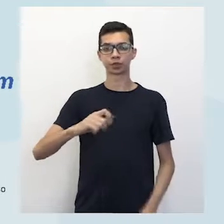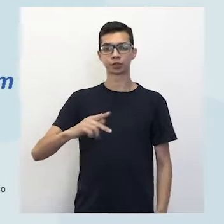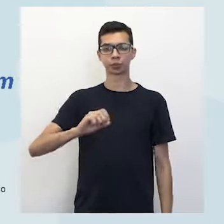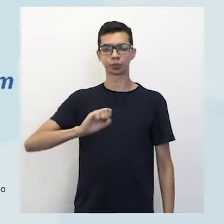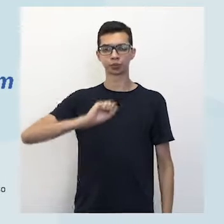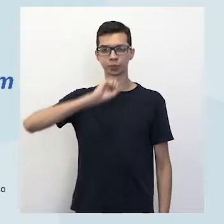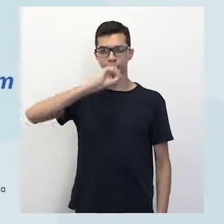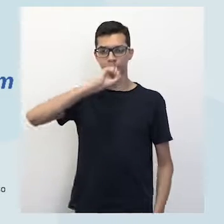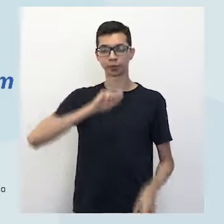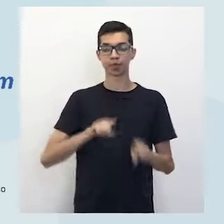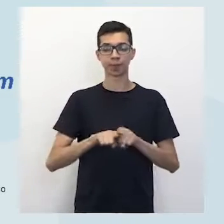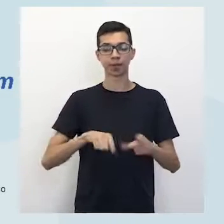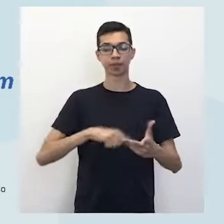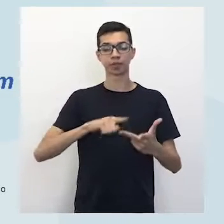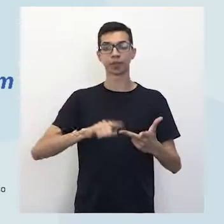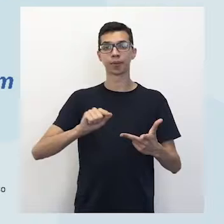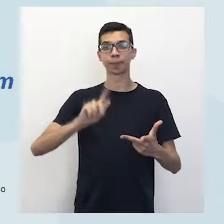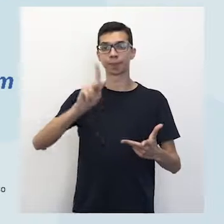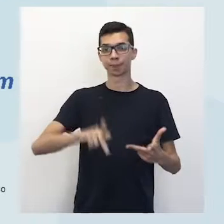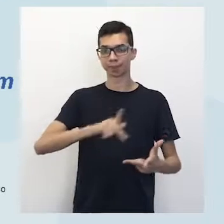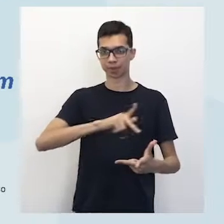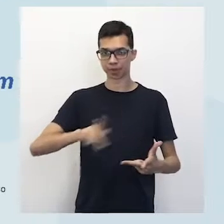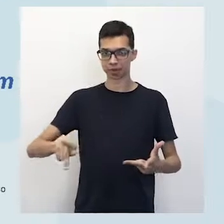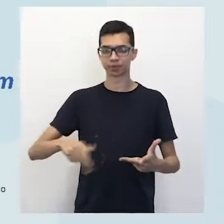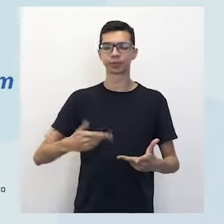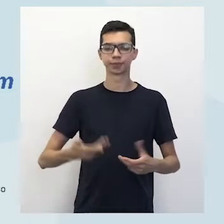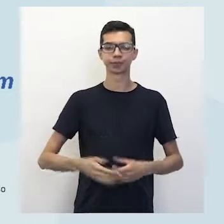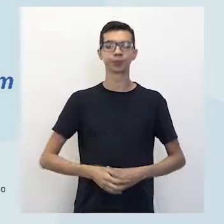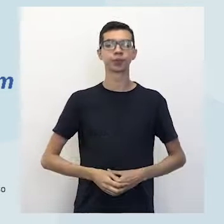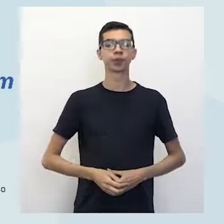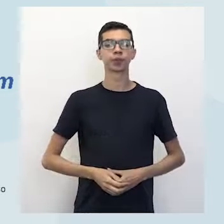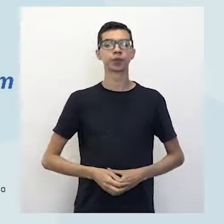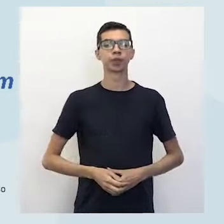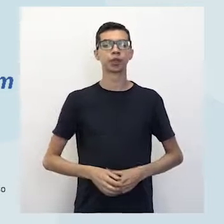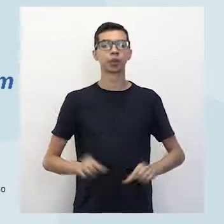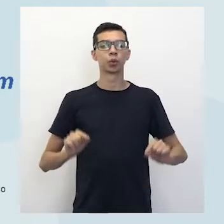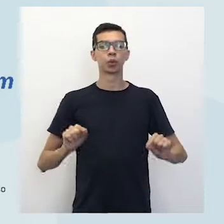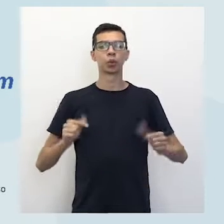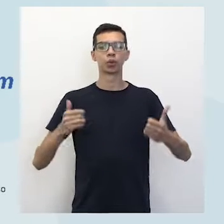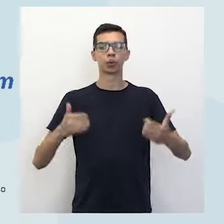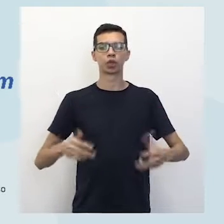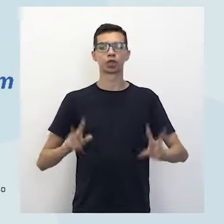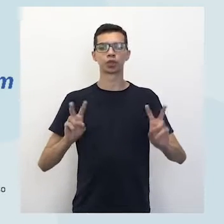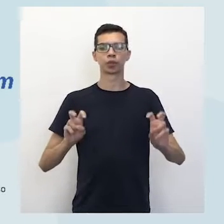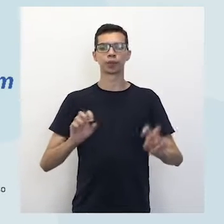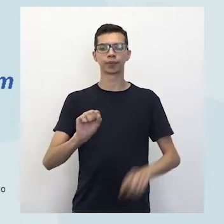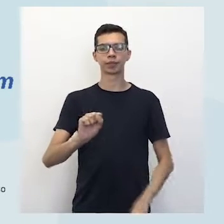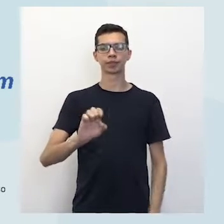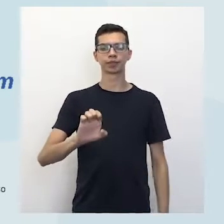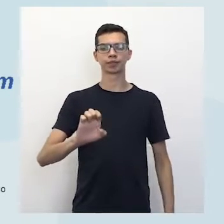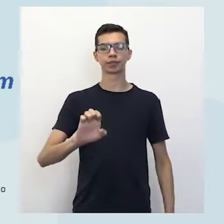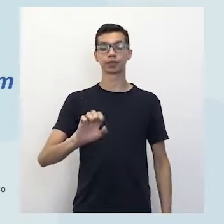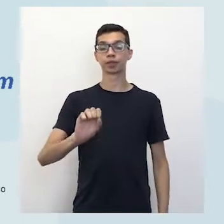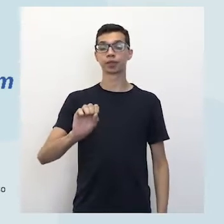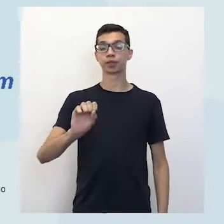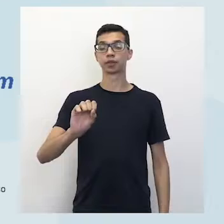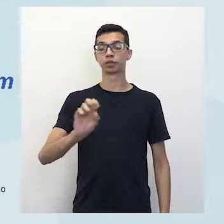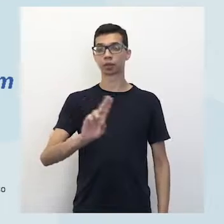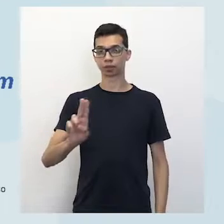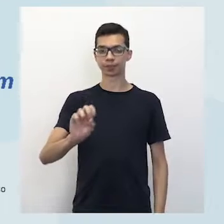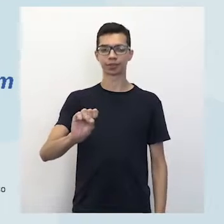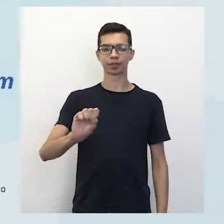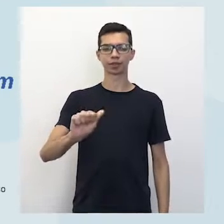secular, que do latim é séculum, que é mundo, e é a expressão que designa aqueles sacerdotes que vão